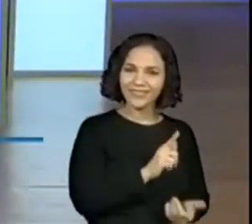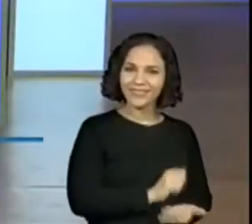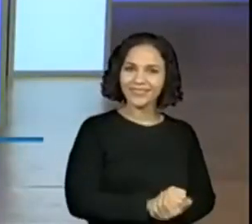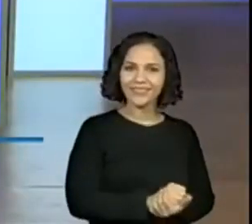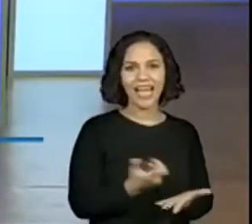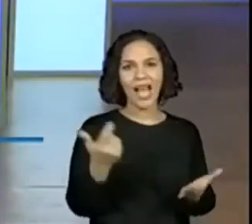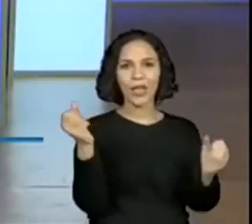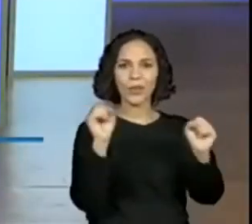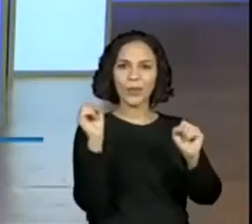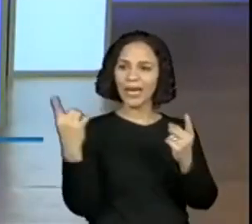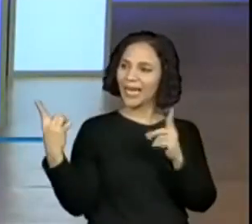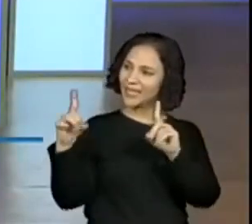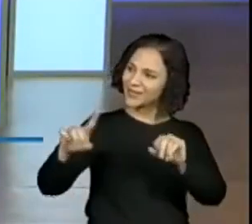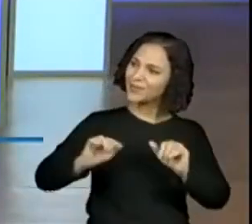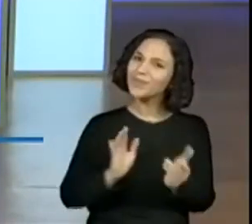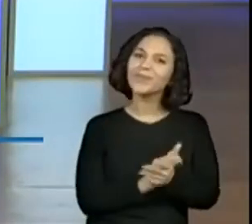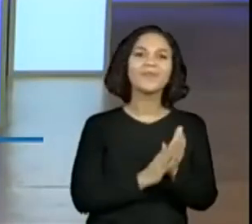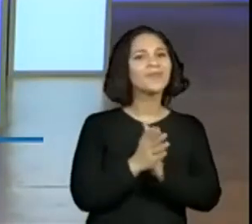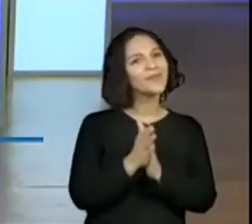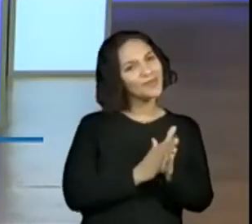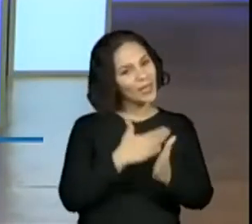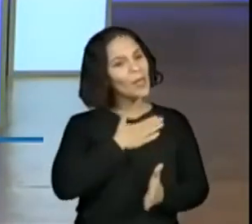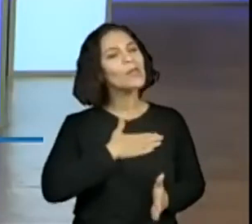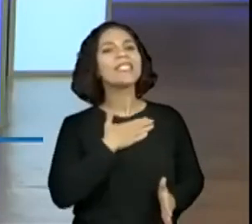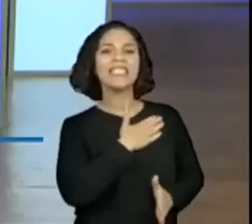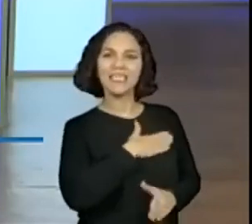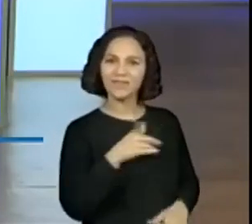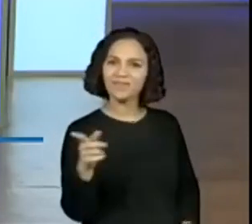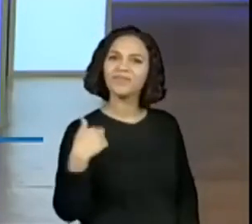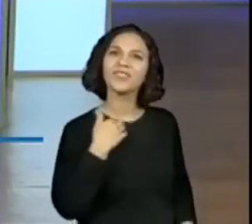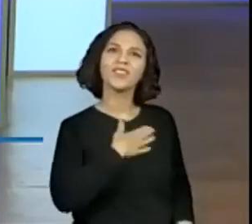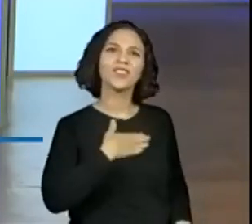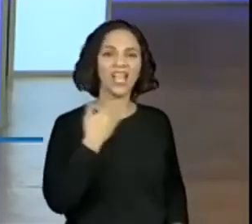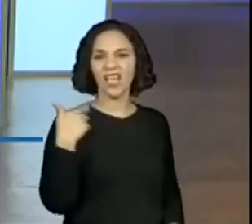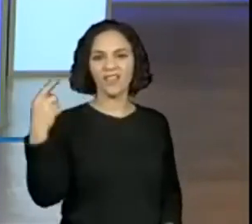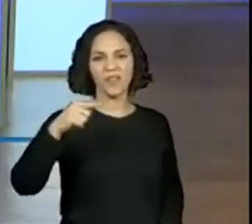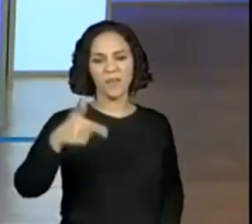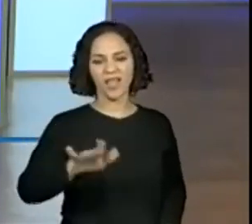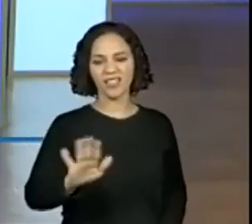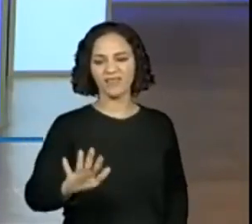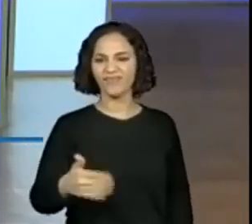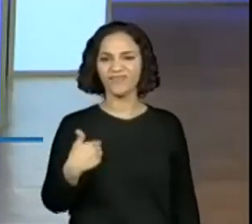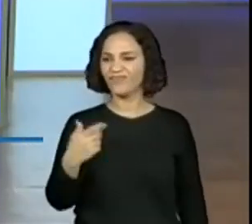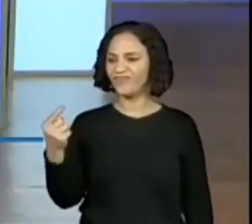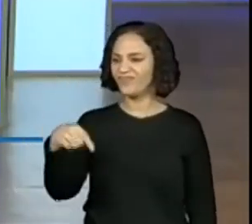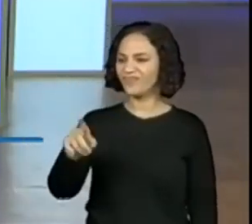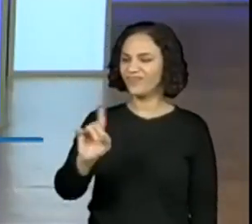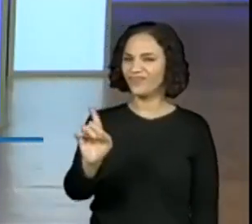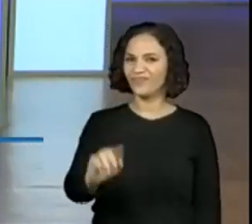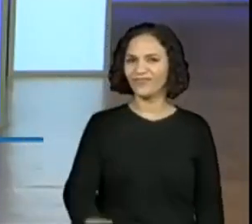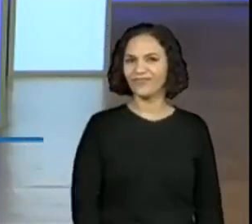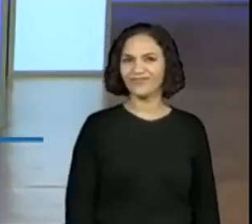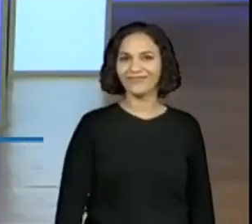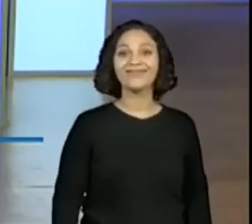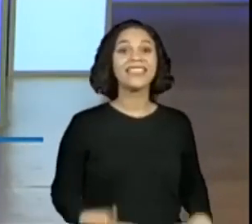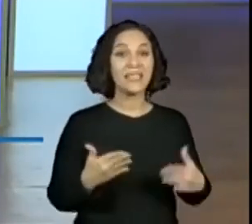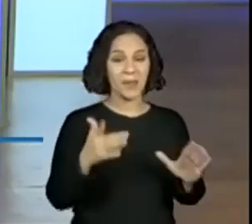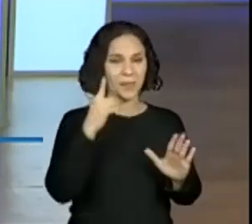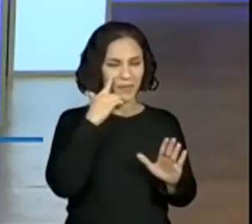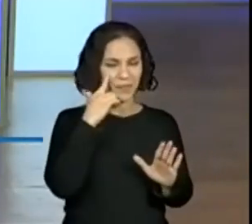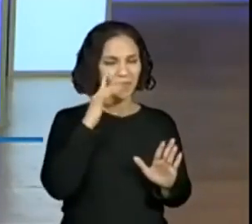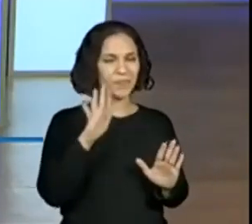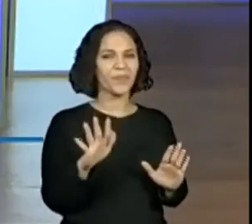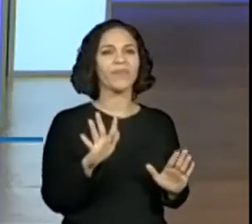Estou adorando que você veio Professor Jonas estou gostando muito de você vem tá só para aí galera aqui na